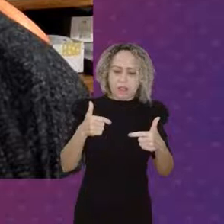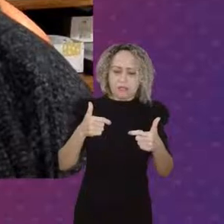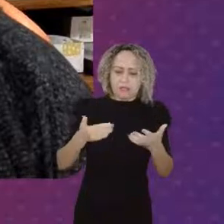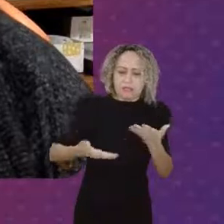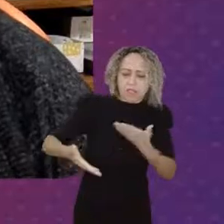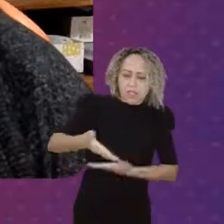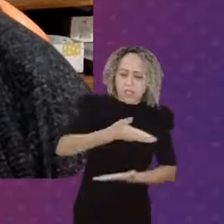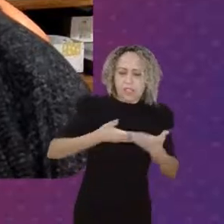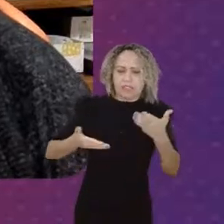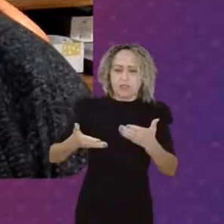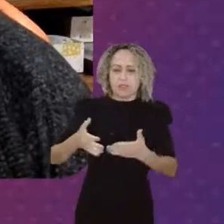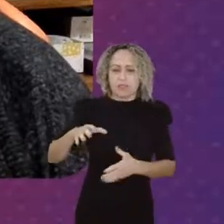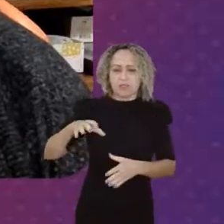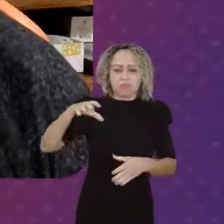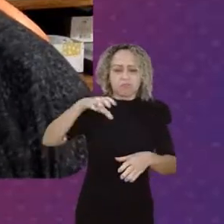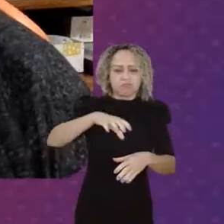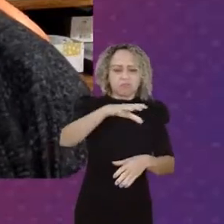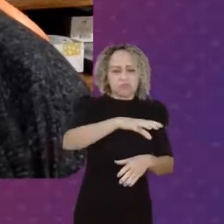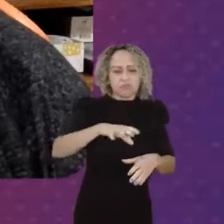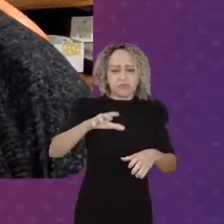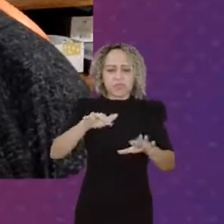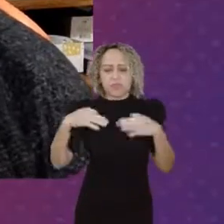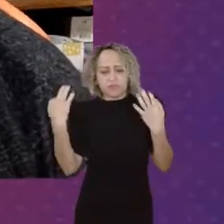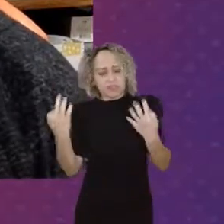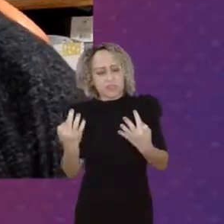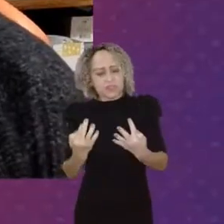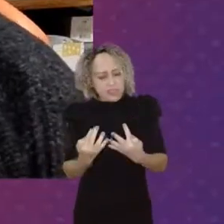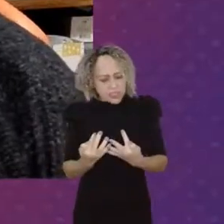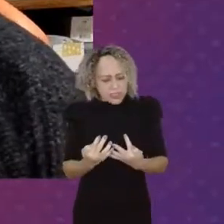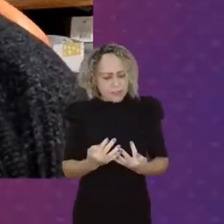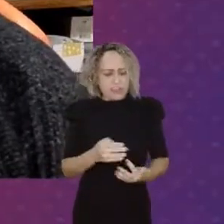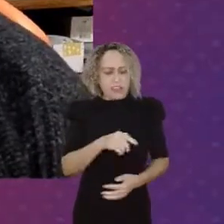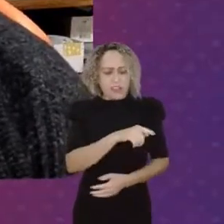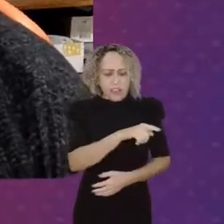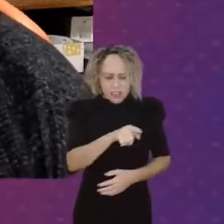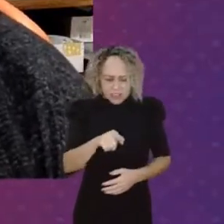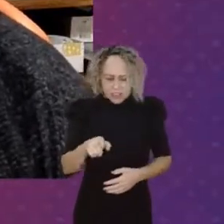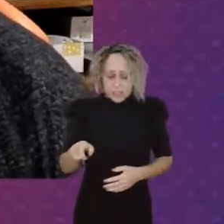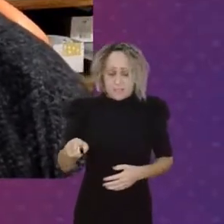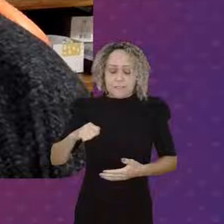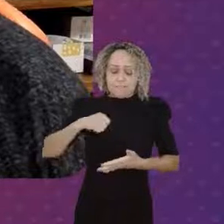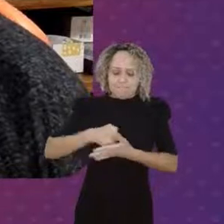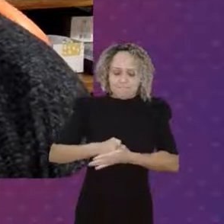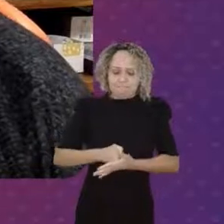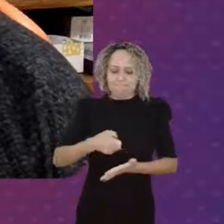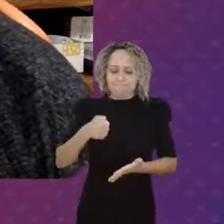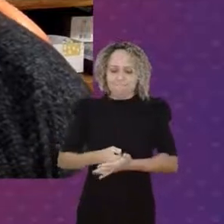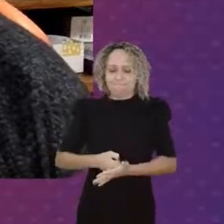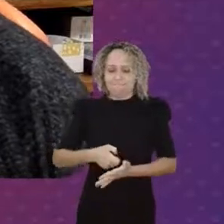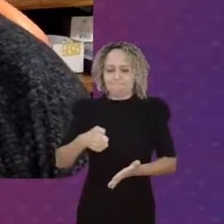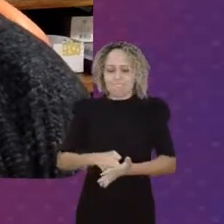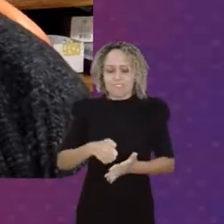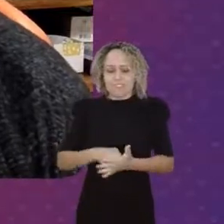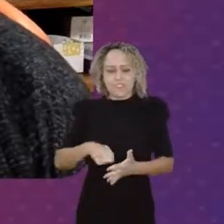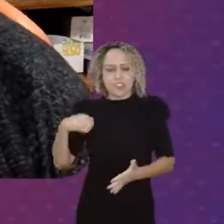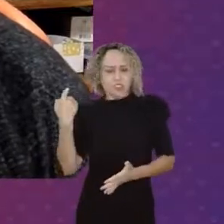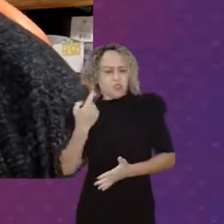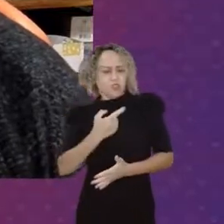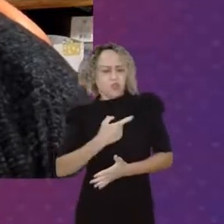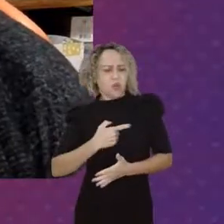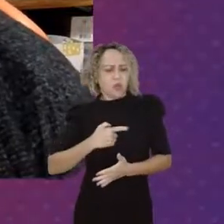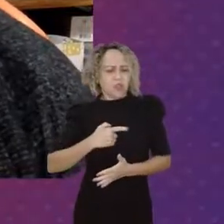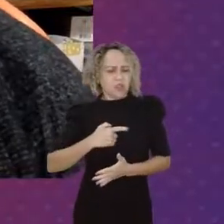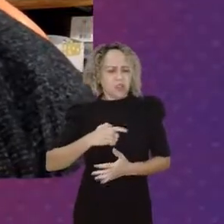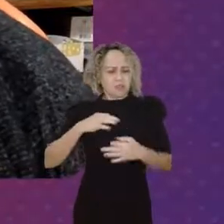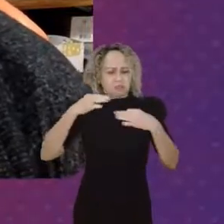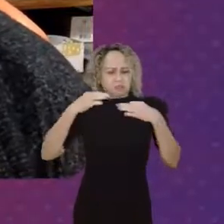relações, nos ambientes familiares, é exigido da gente uma série de coisas, uma série de posturas, uma série de